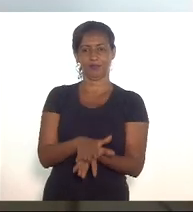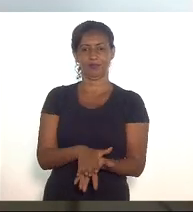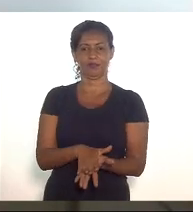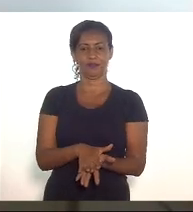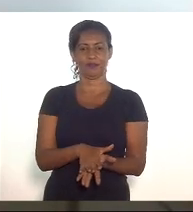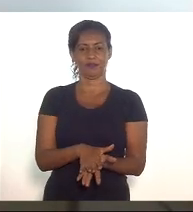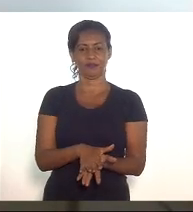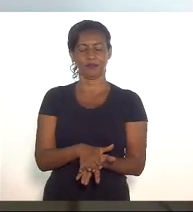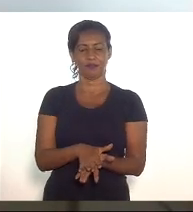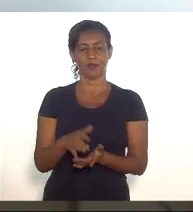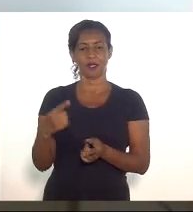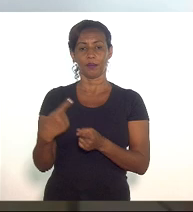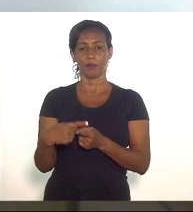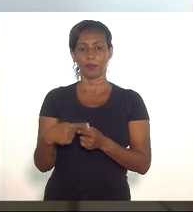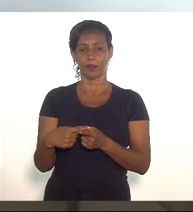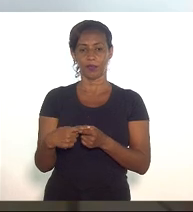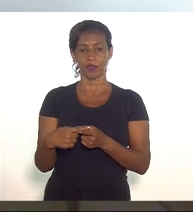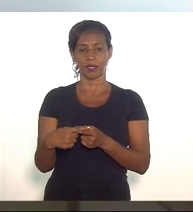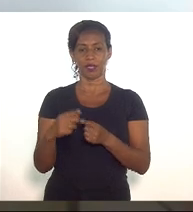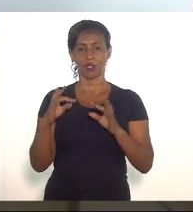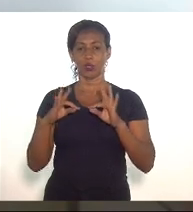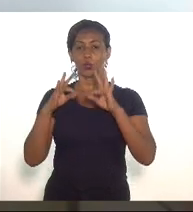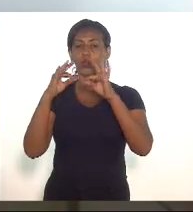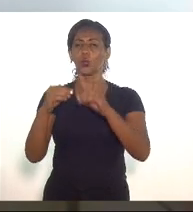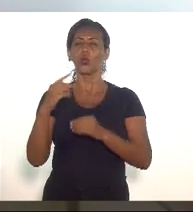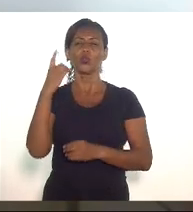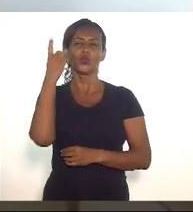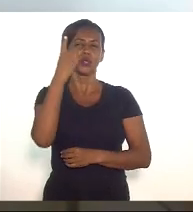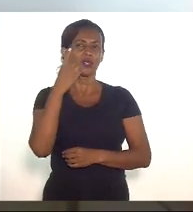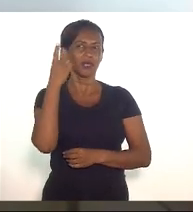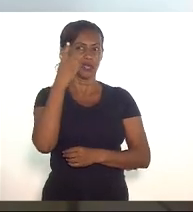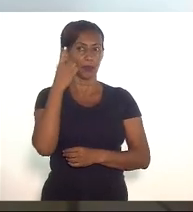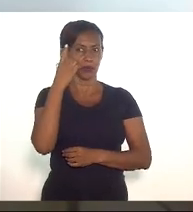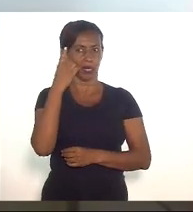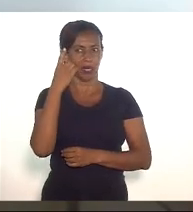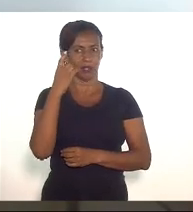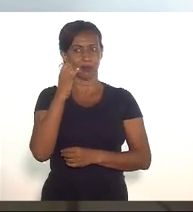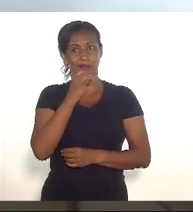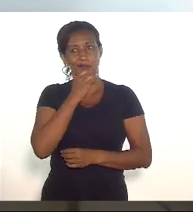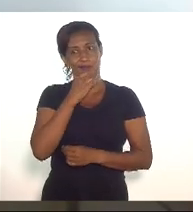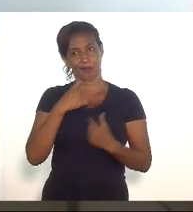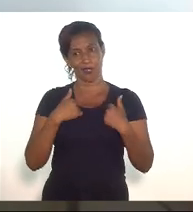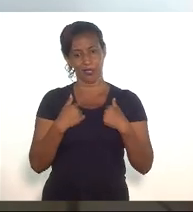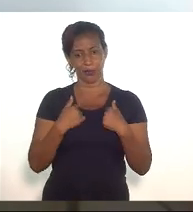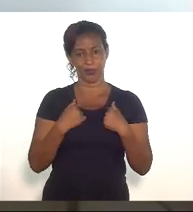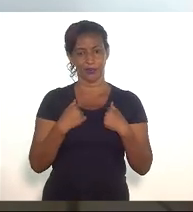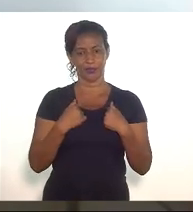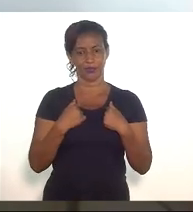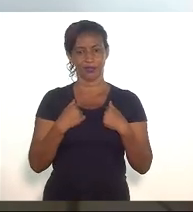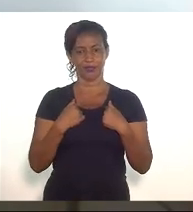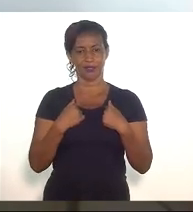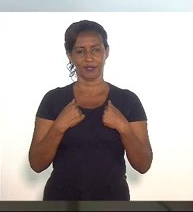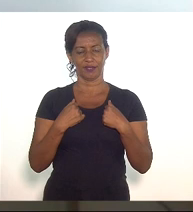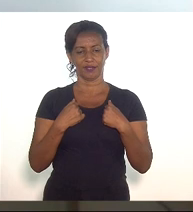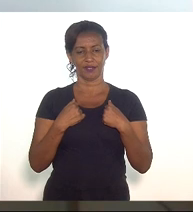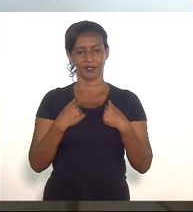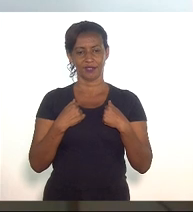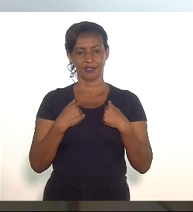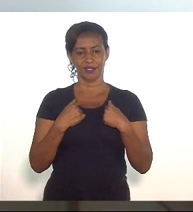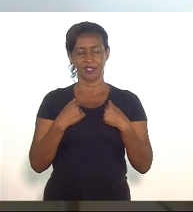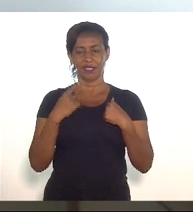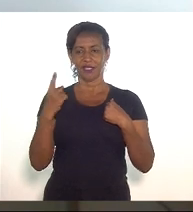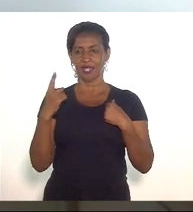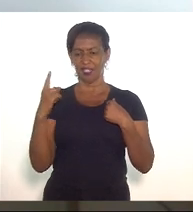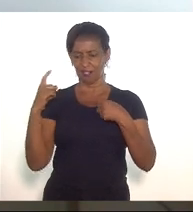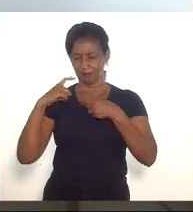Por que que todo deputado, inclusive eu, quer vincular a